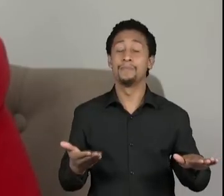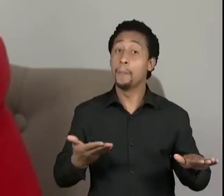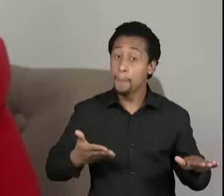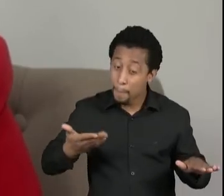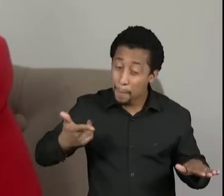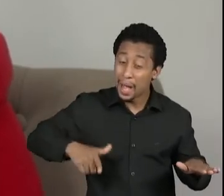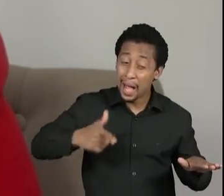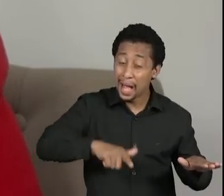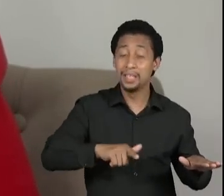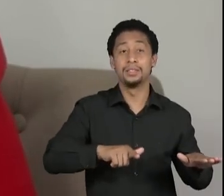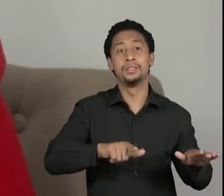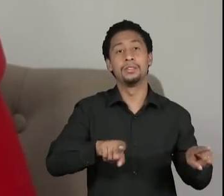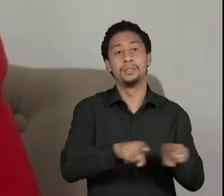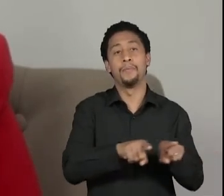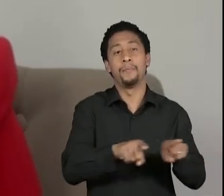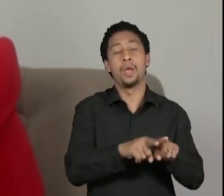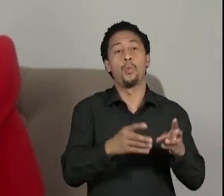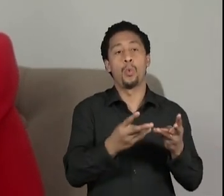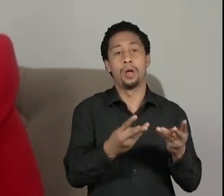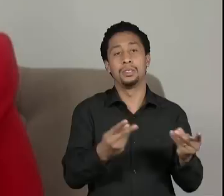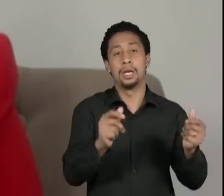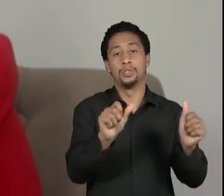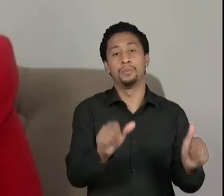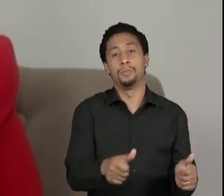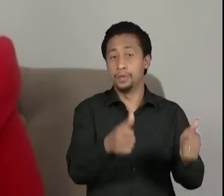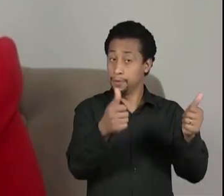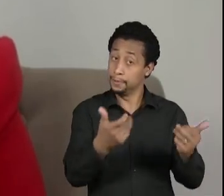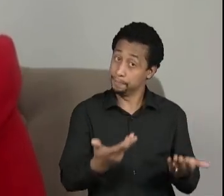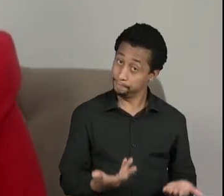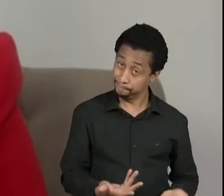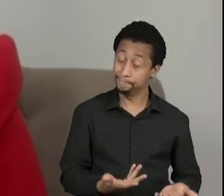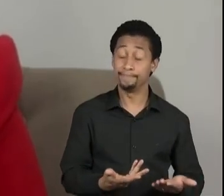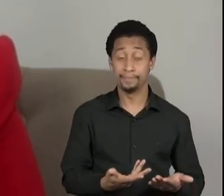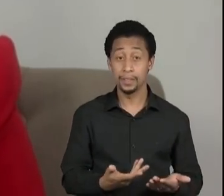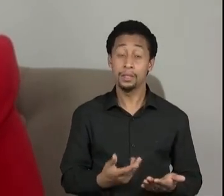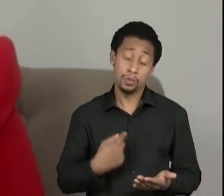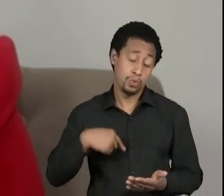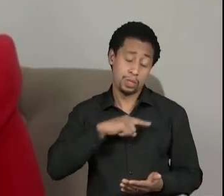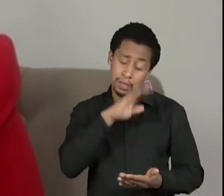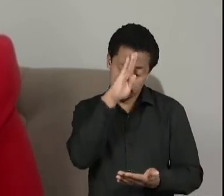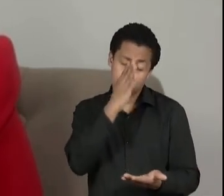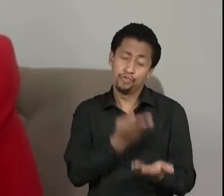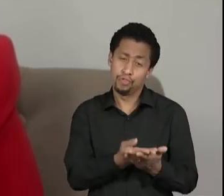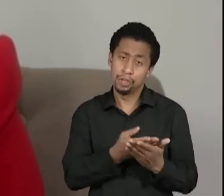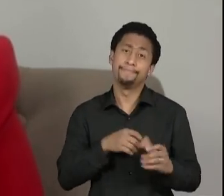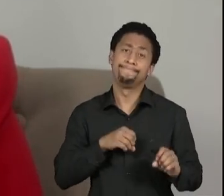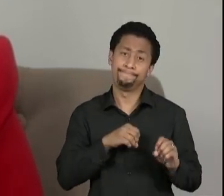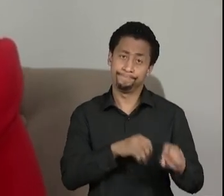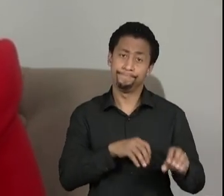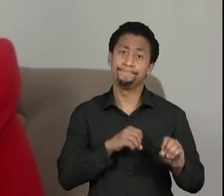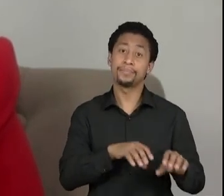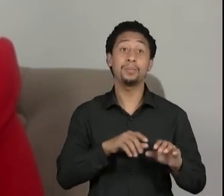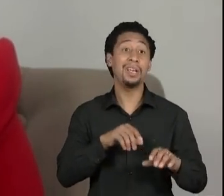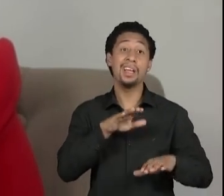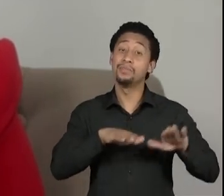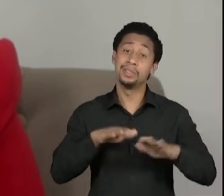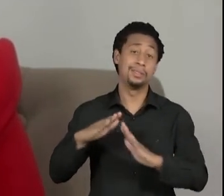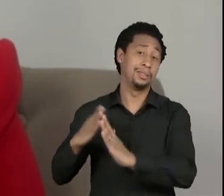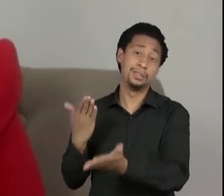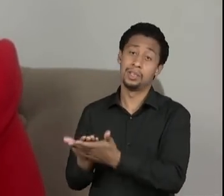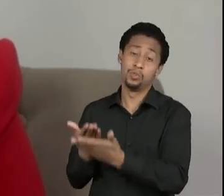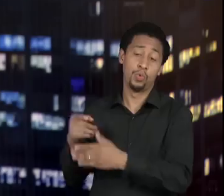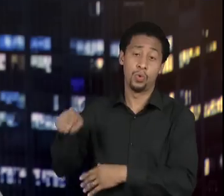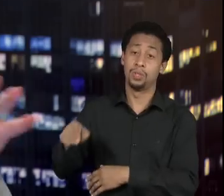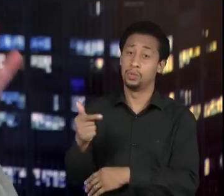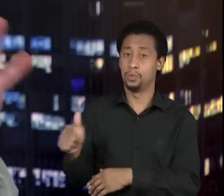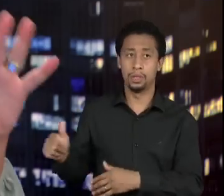melhor, né? Fazendo, talvez, o que a gente acredita que, talvez, na escola eles não teriam.